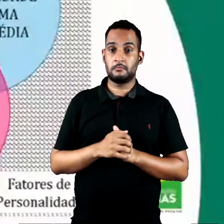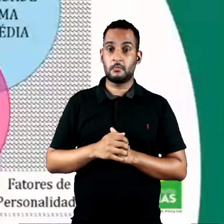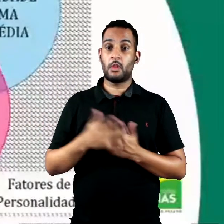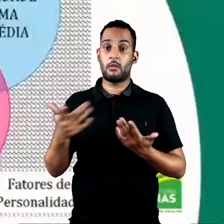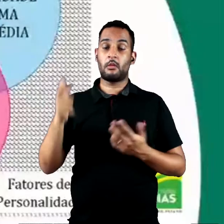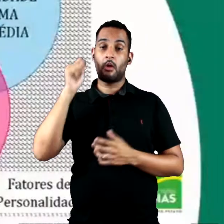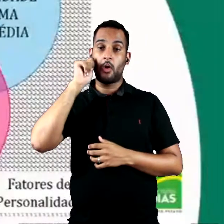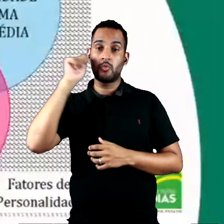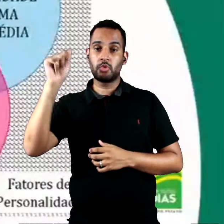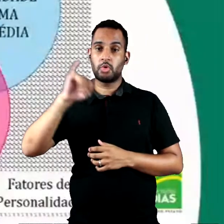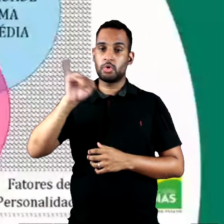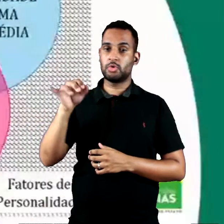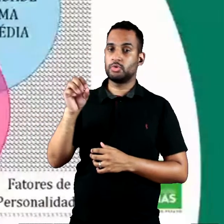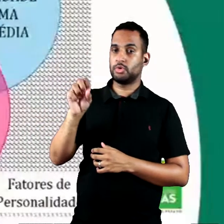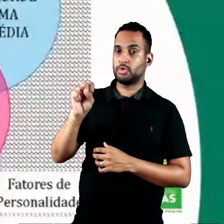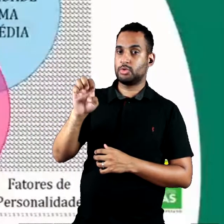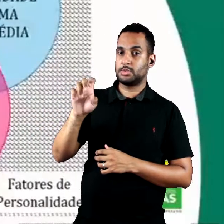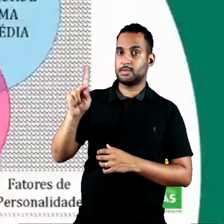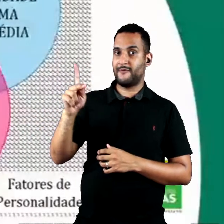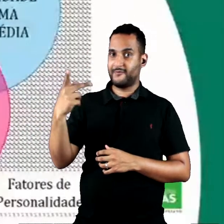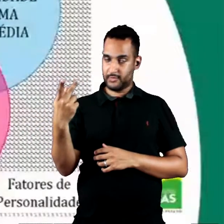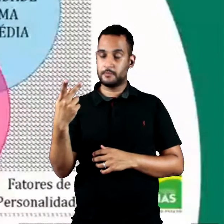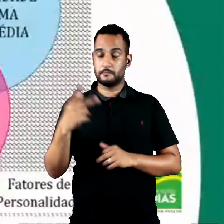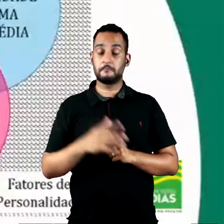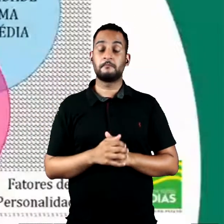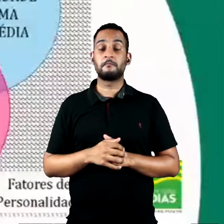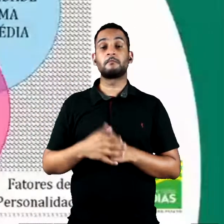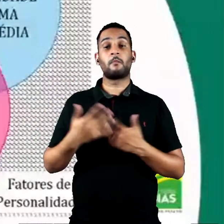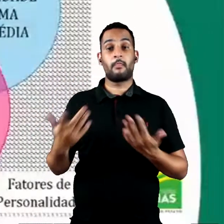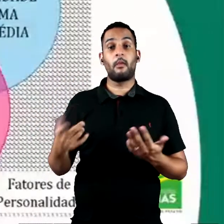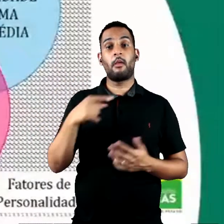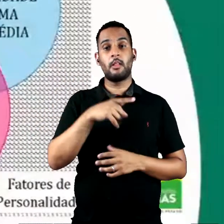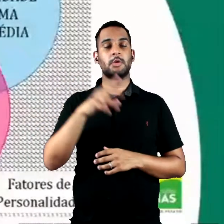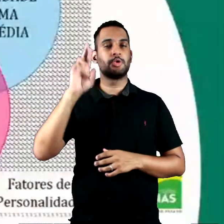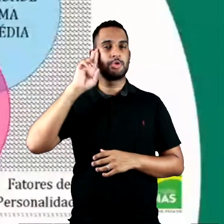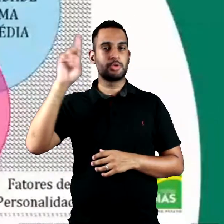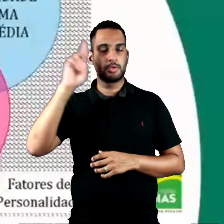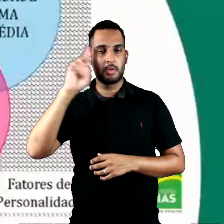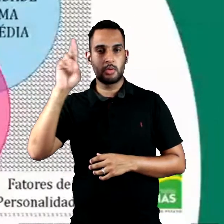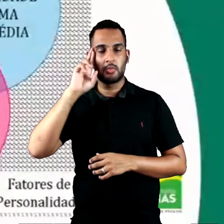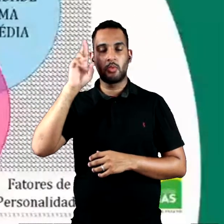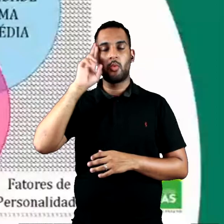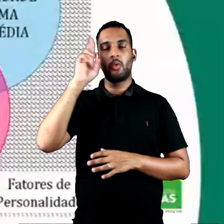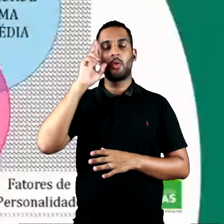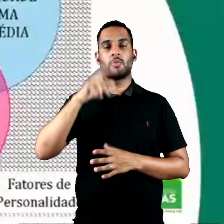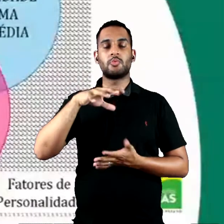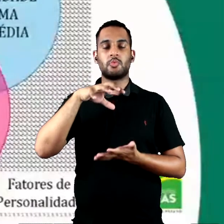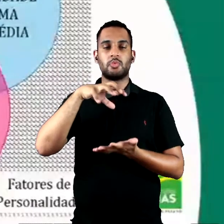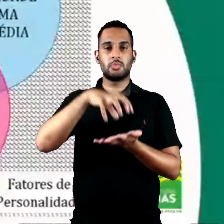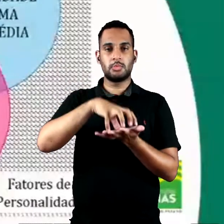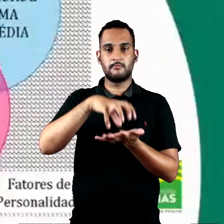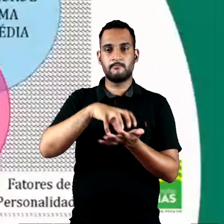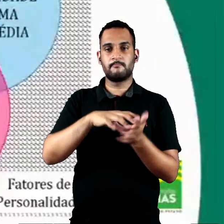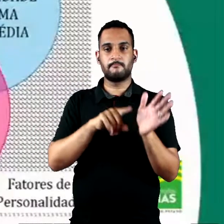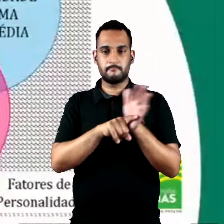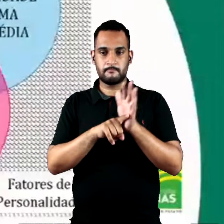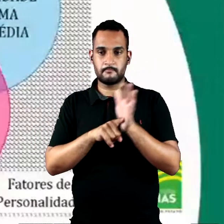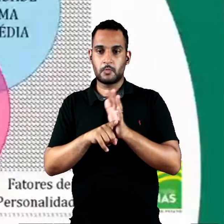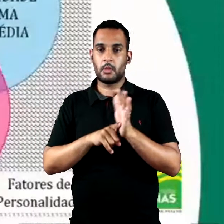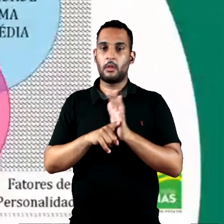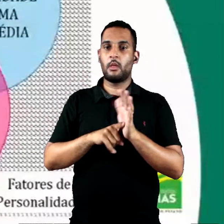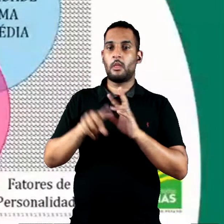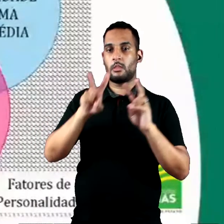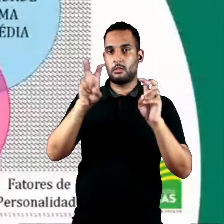Renzulli, um renomado pesquisador e diretor do Centro Nacional de Pesquisa sobre Superdotação